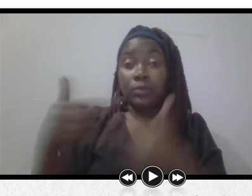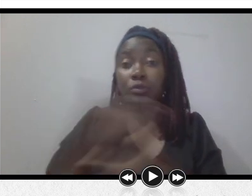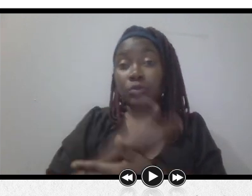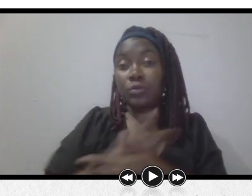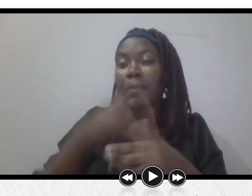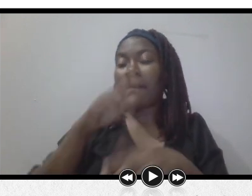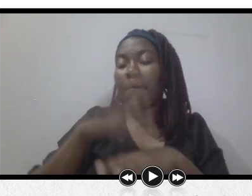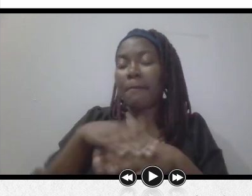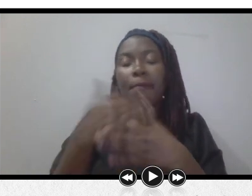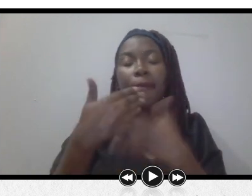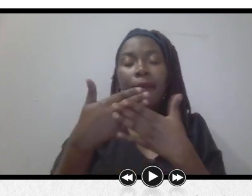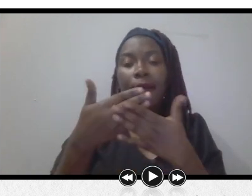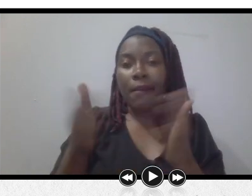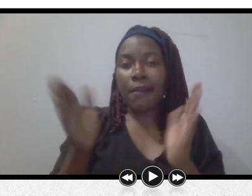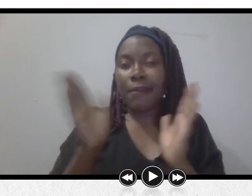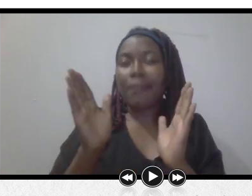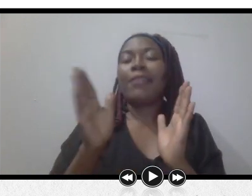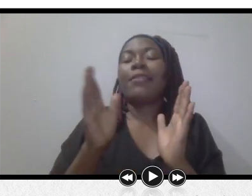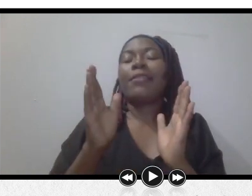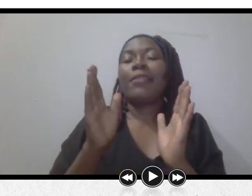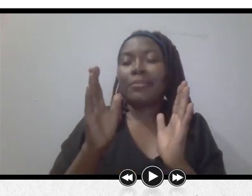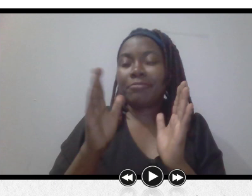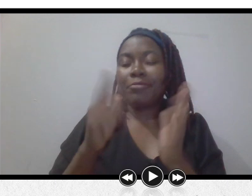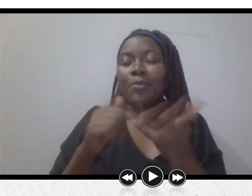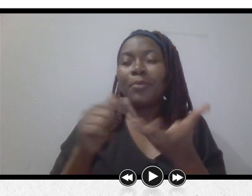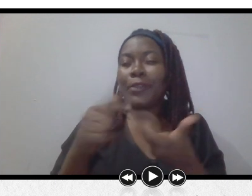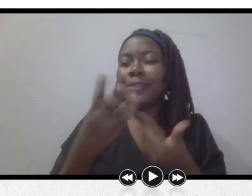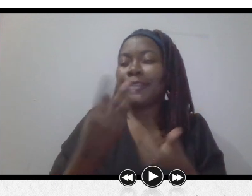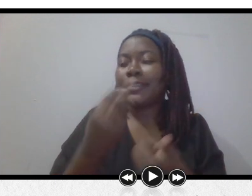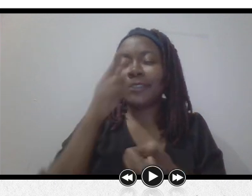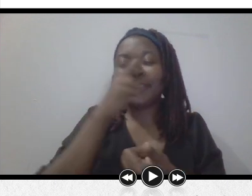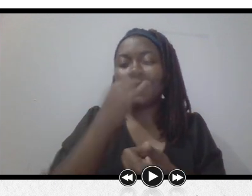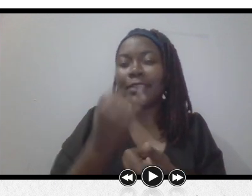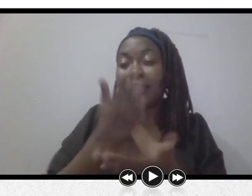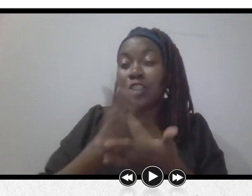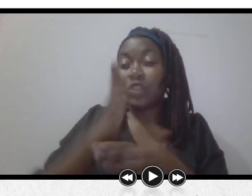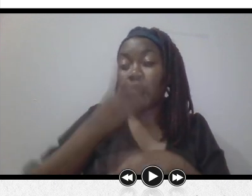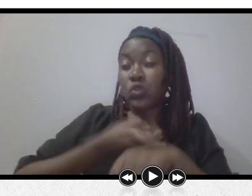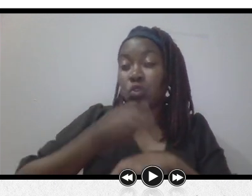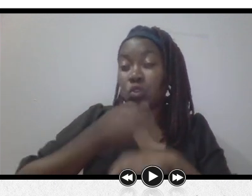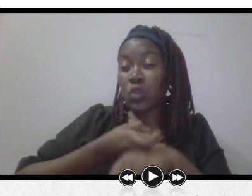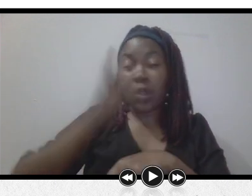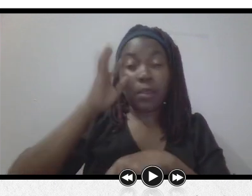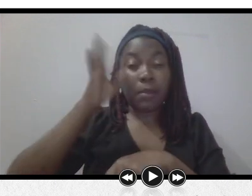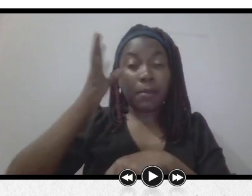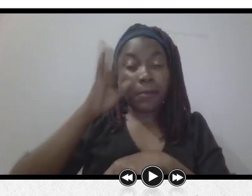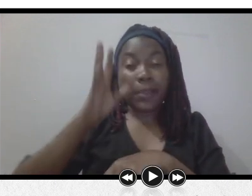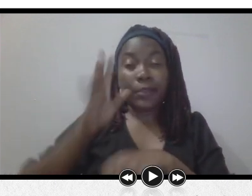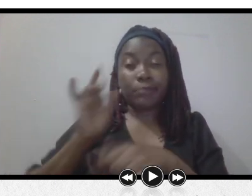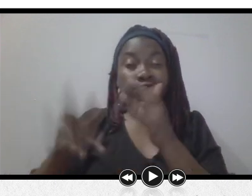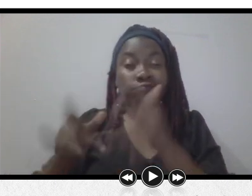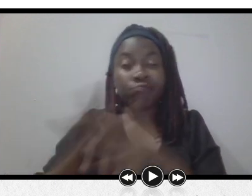mais amplo. E dois outros componentes extremamente relevantes, né? Então, resíduos sólidos, quando eu penso na adequada disposição